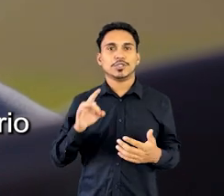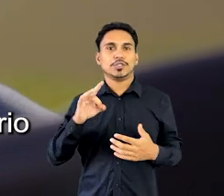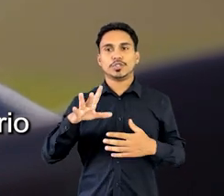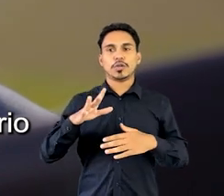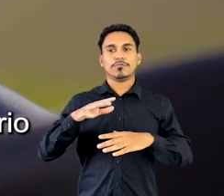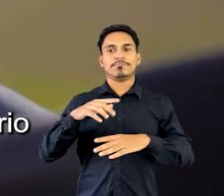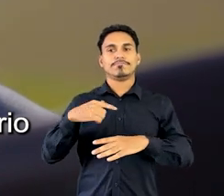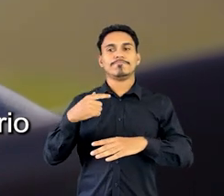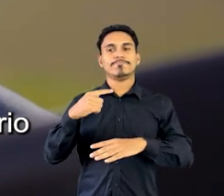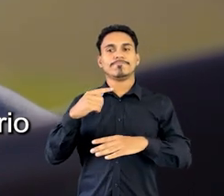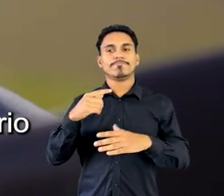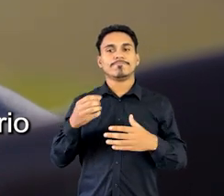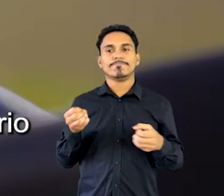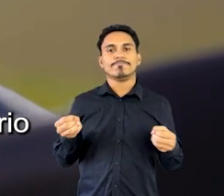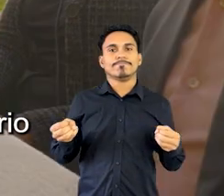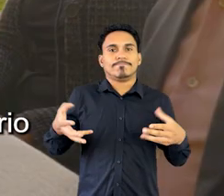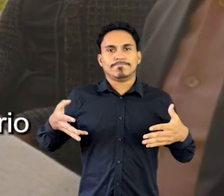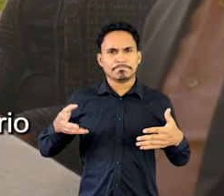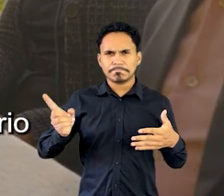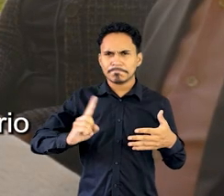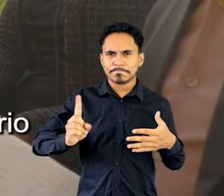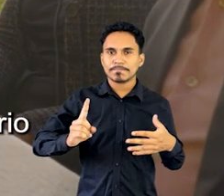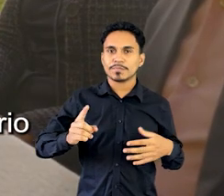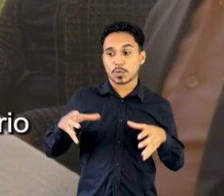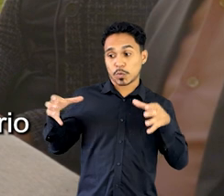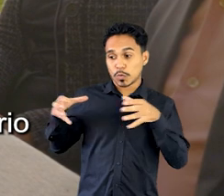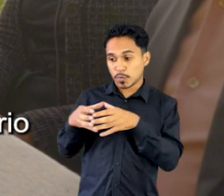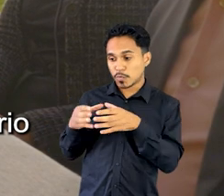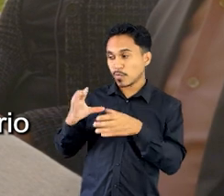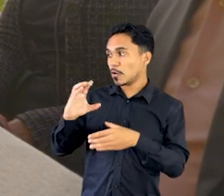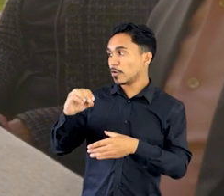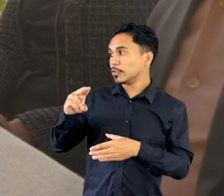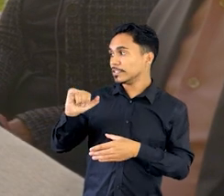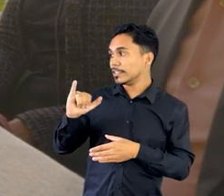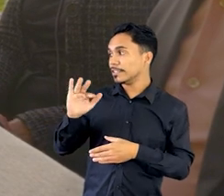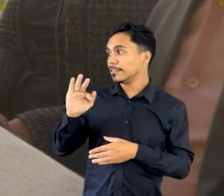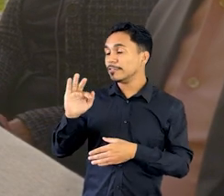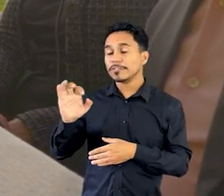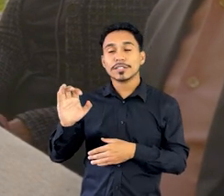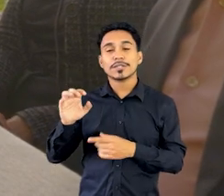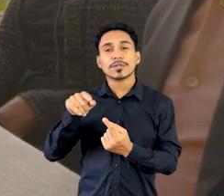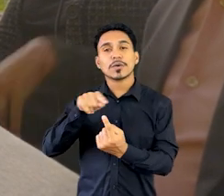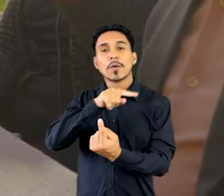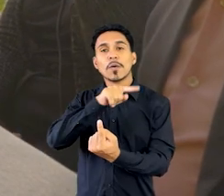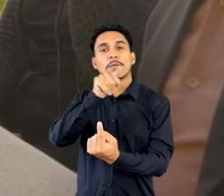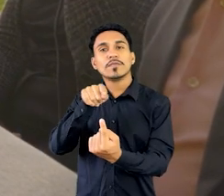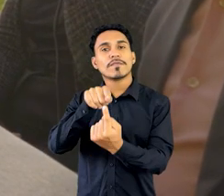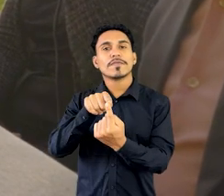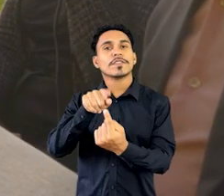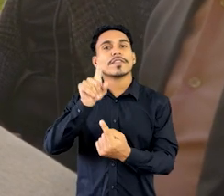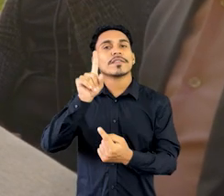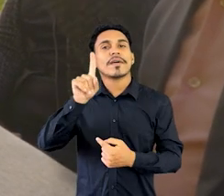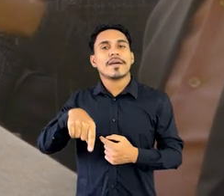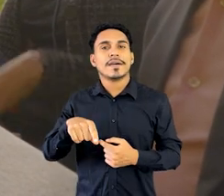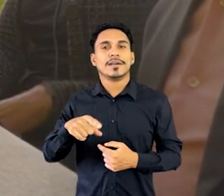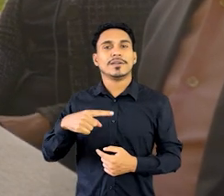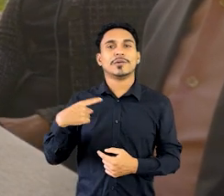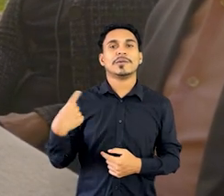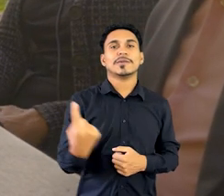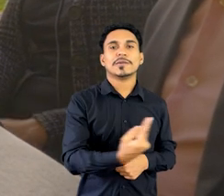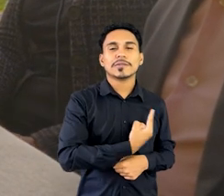cenário apenas promissor a gente é nós enquanto conif e e quem nos cerca é traduzir